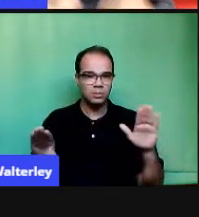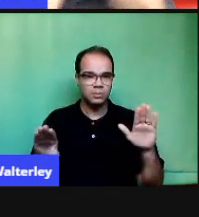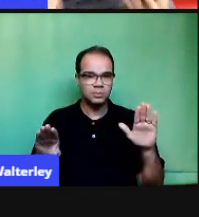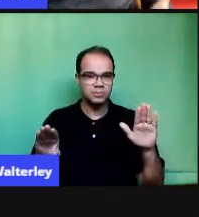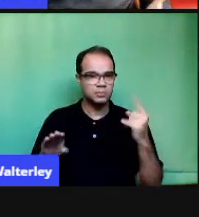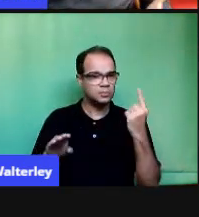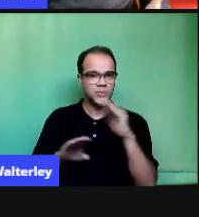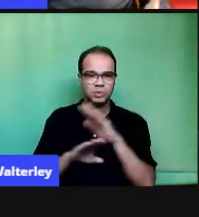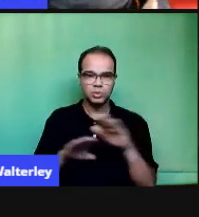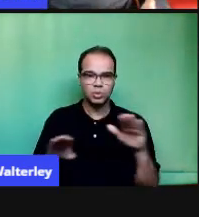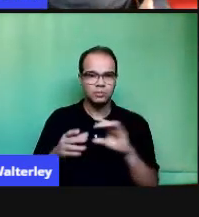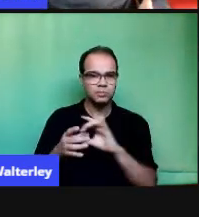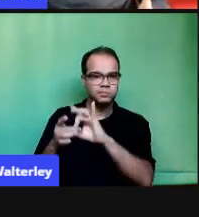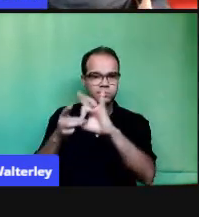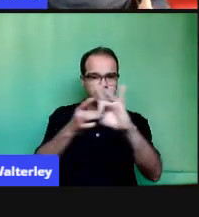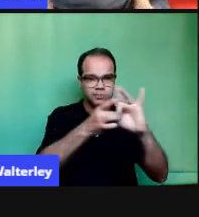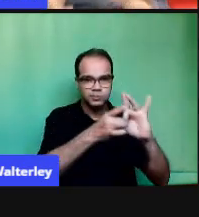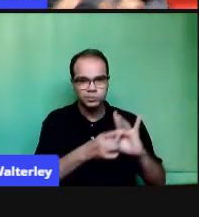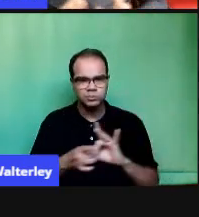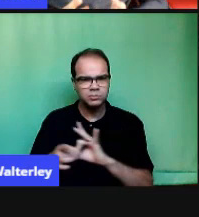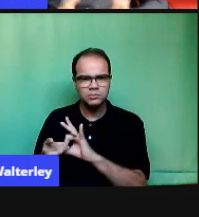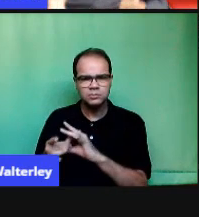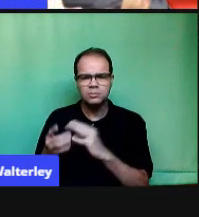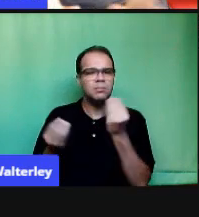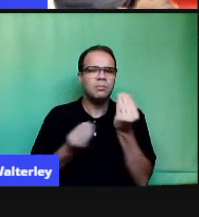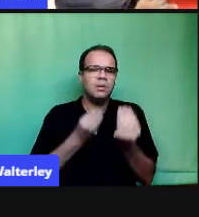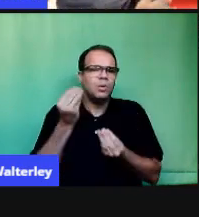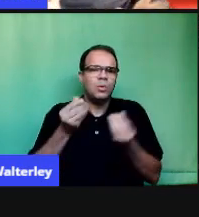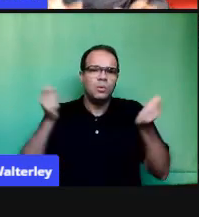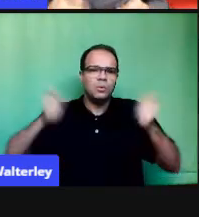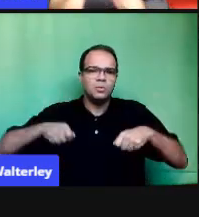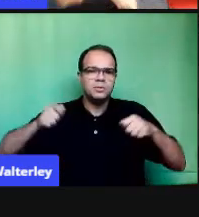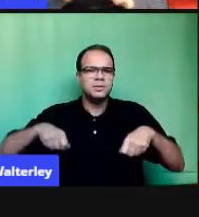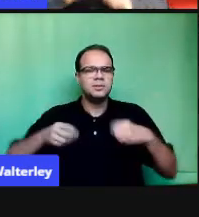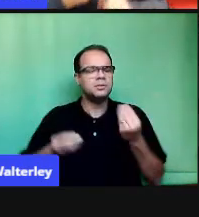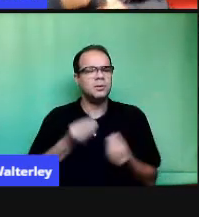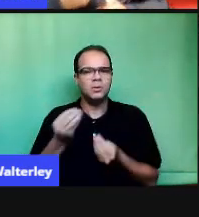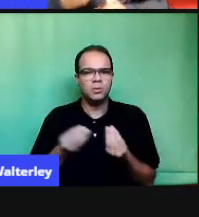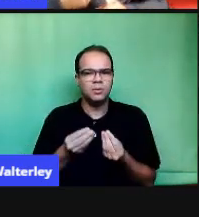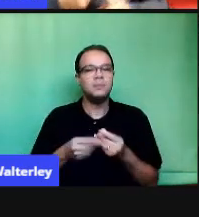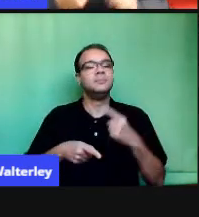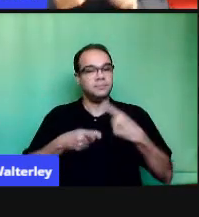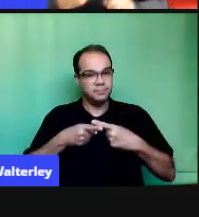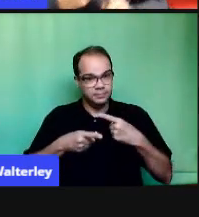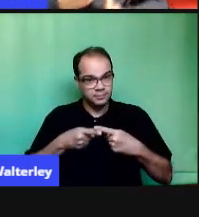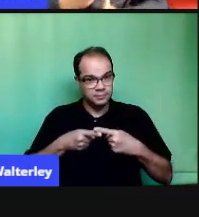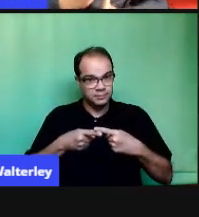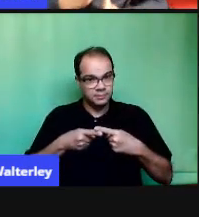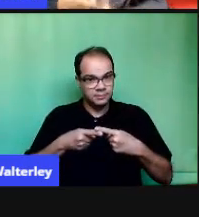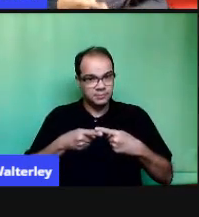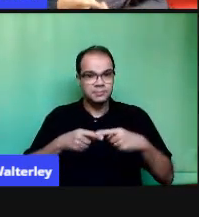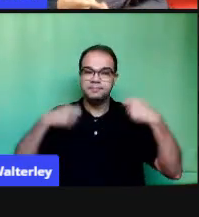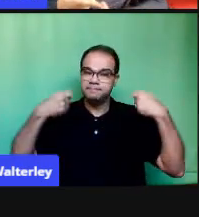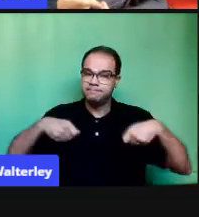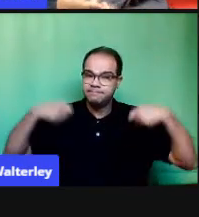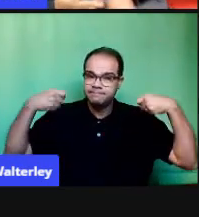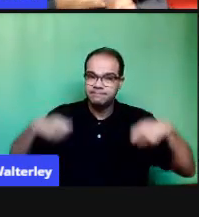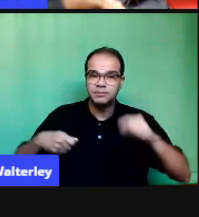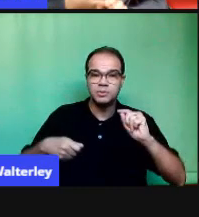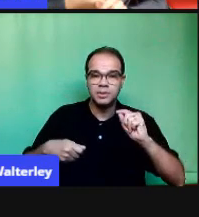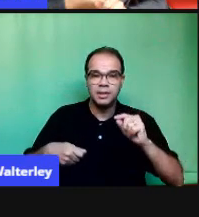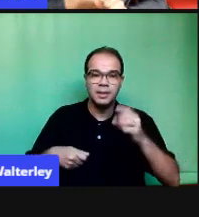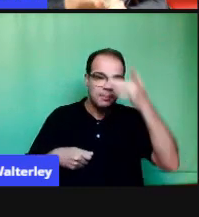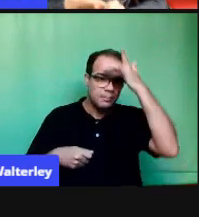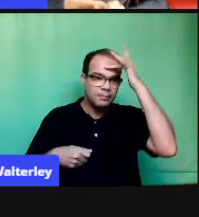nós mantermos essa saúde única, é importante que nós tenhamos a saúde animal, a saúde do ser humano